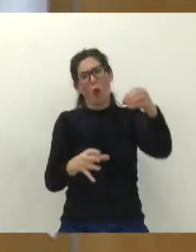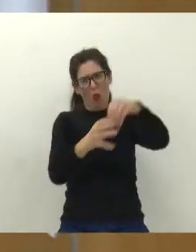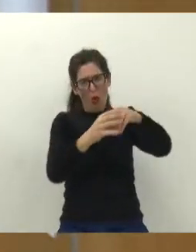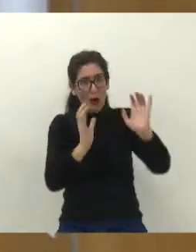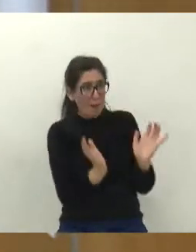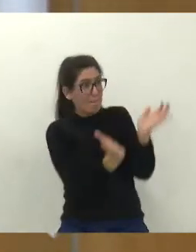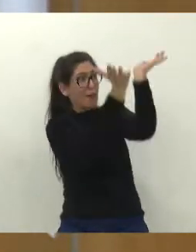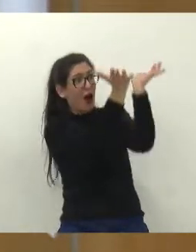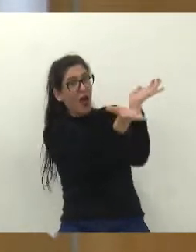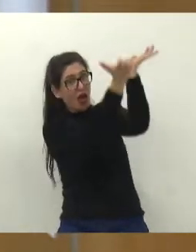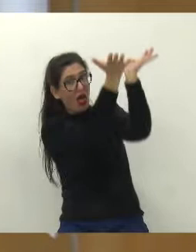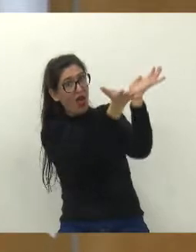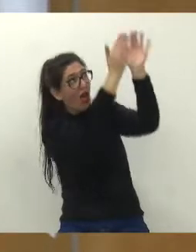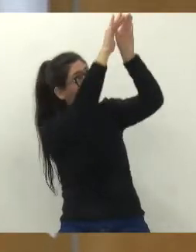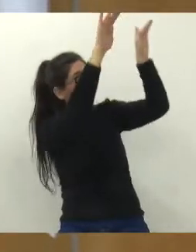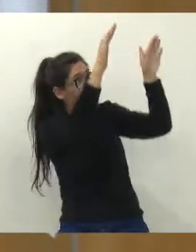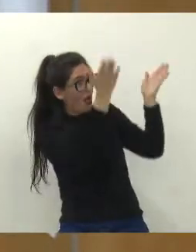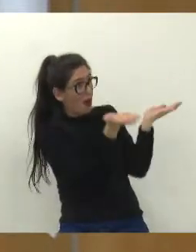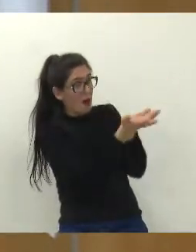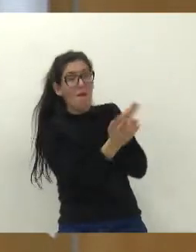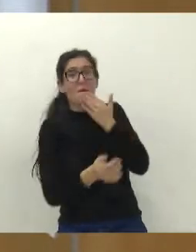Afinal de contas, não custa nada.